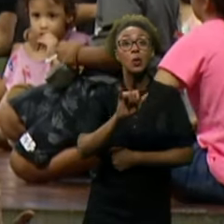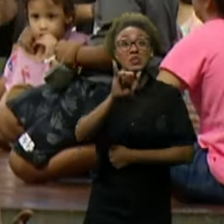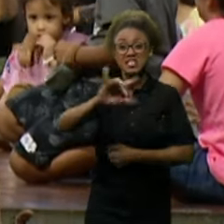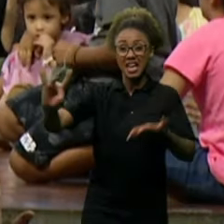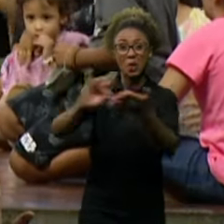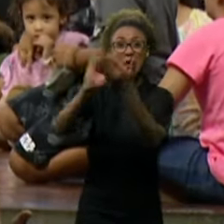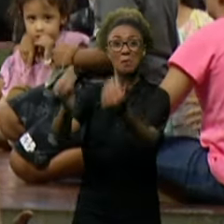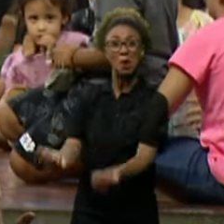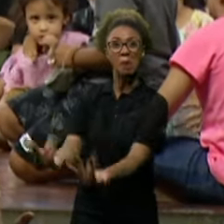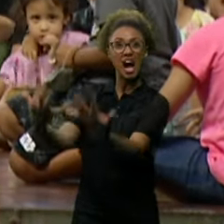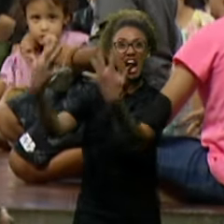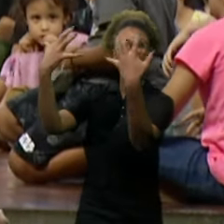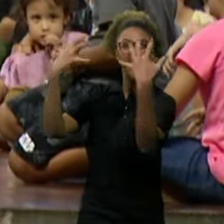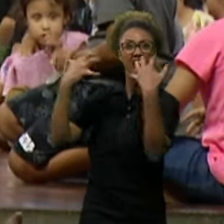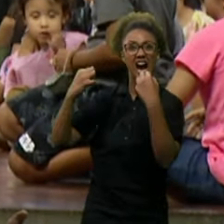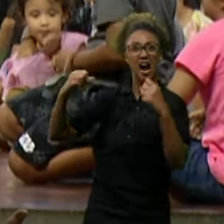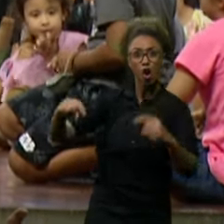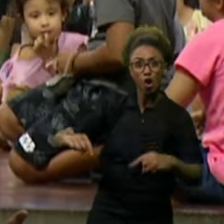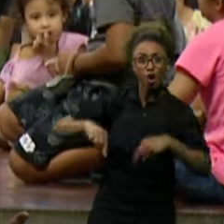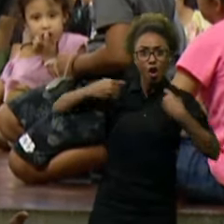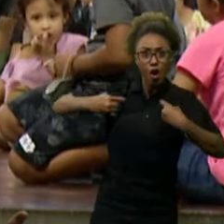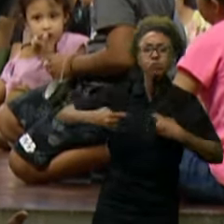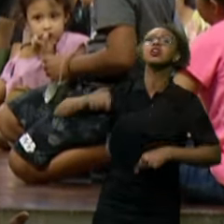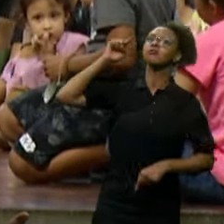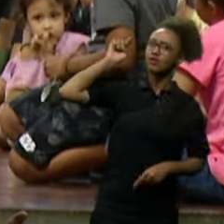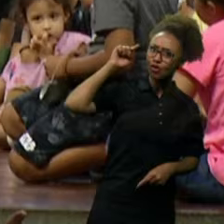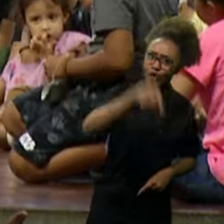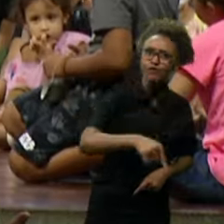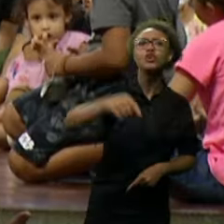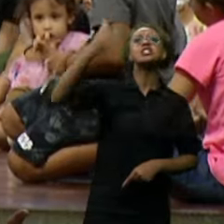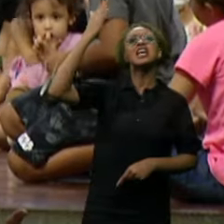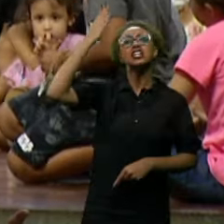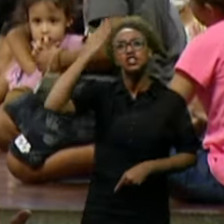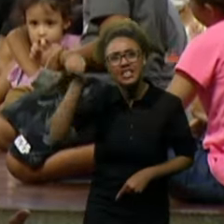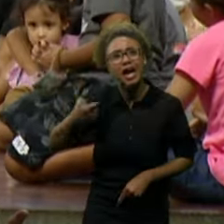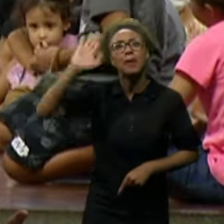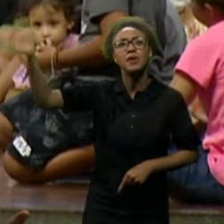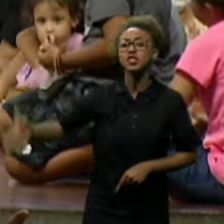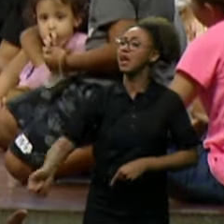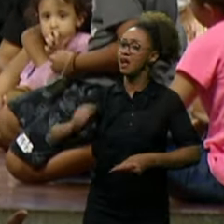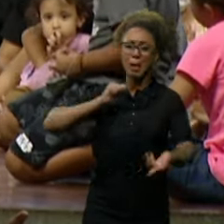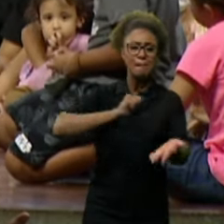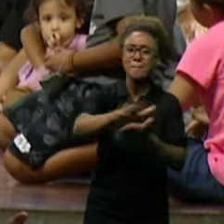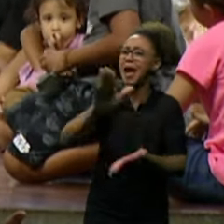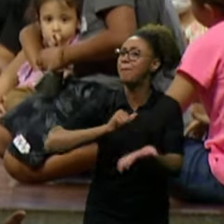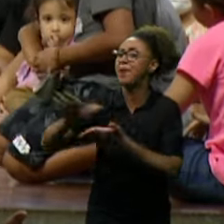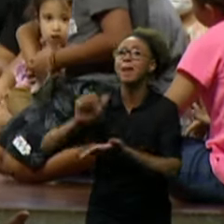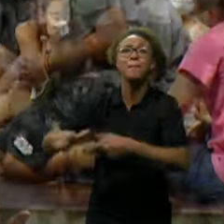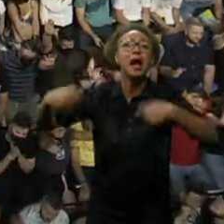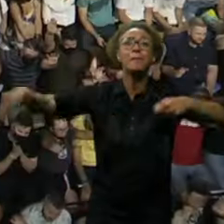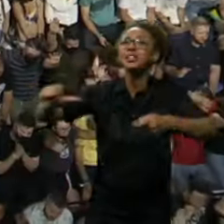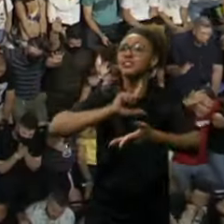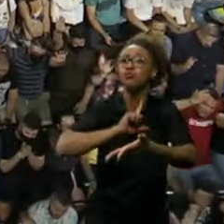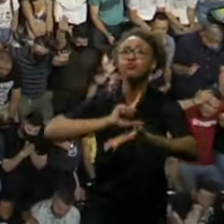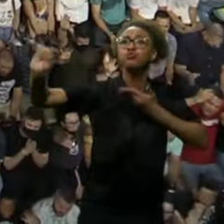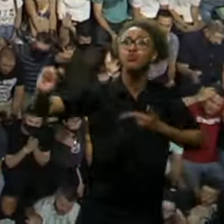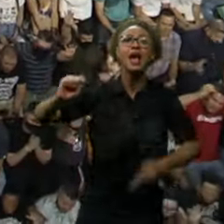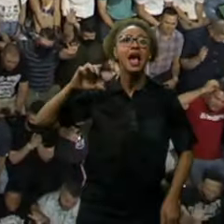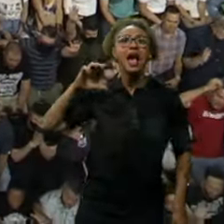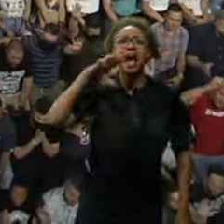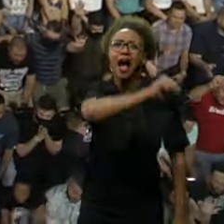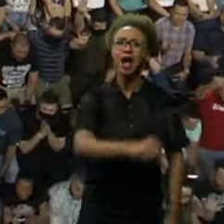você levantar vão vir aqui você acha caminhos ele vai ter que fugir da tua presença